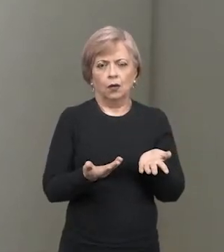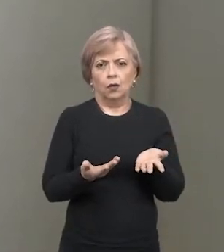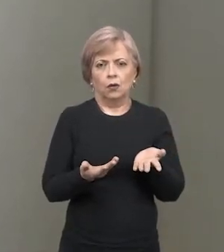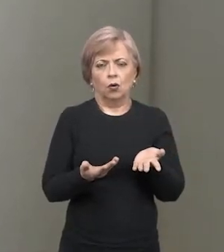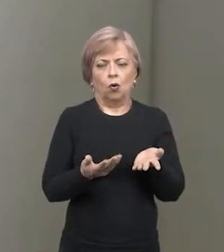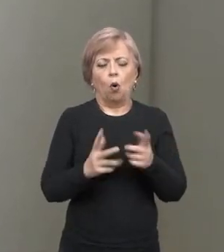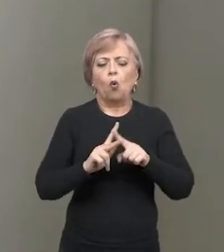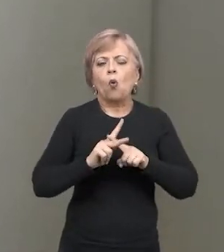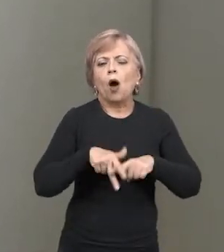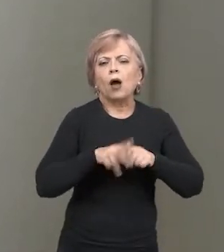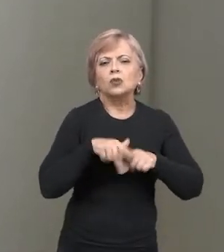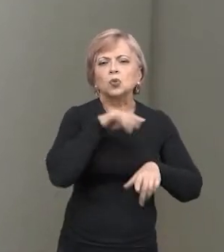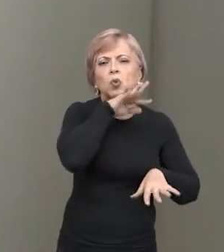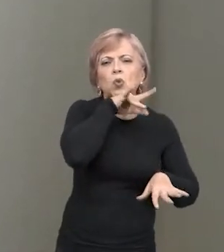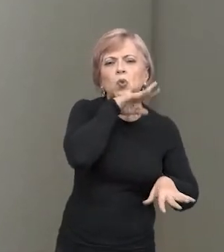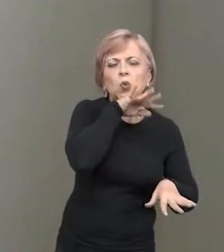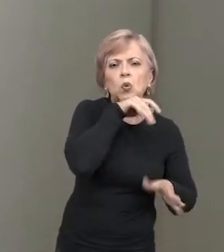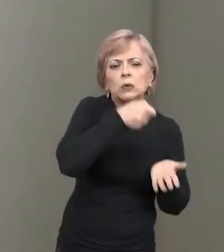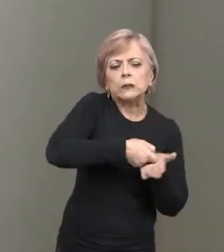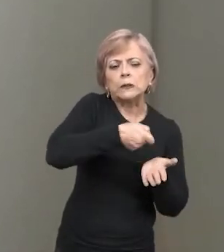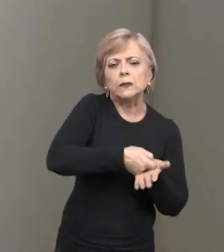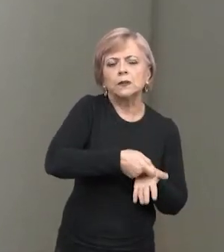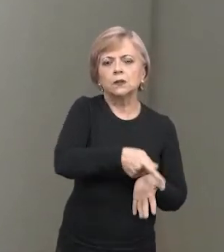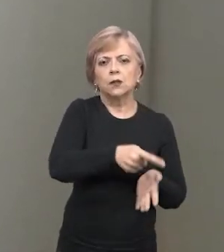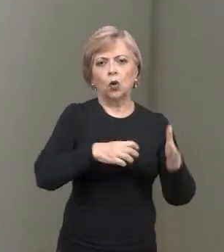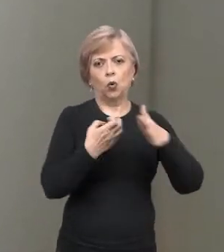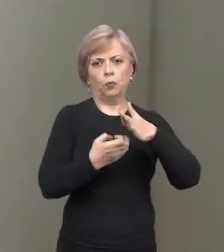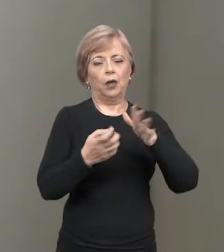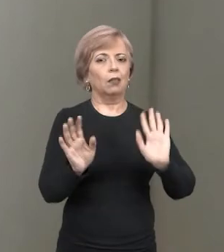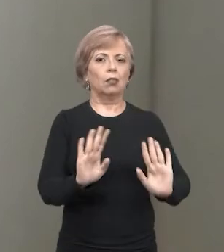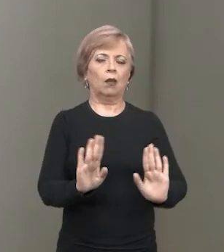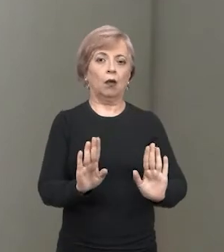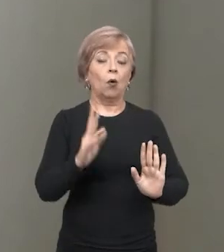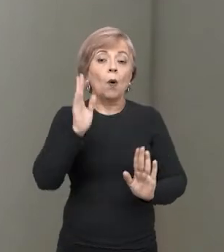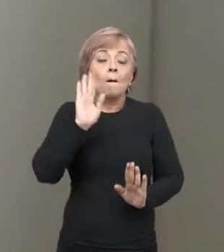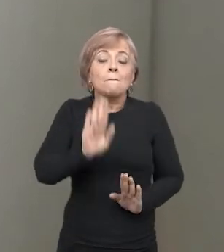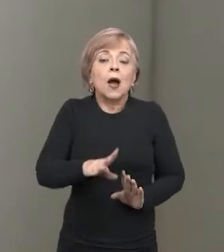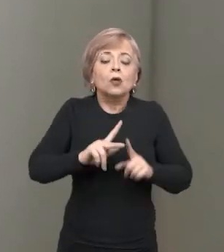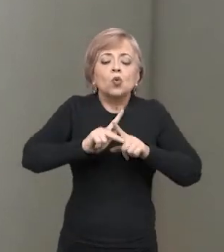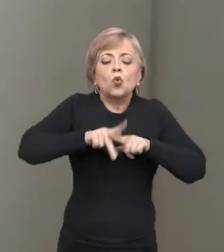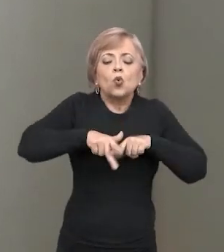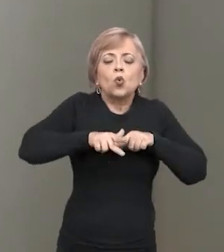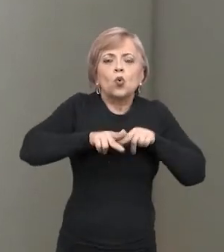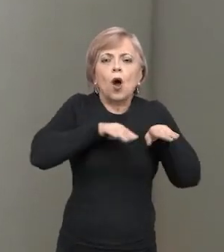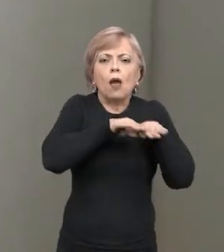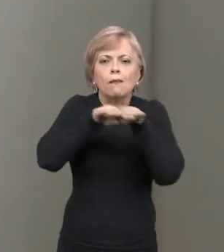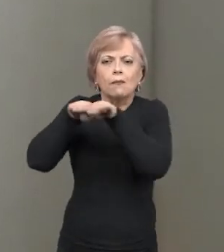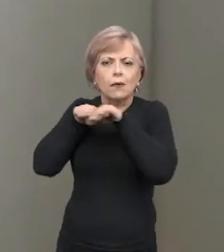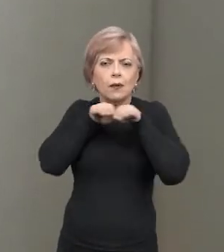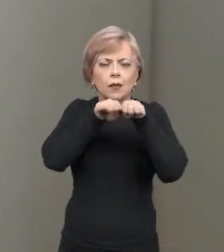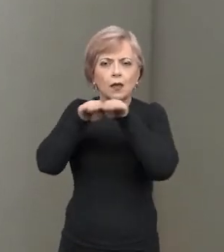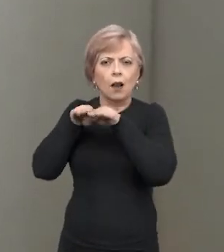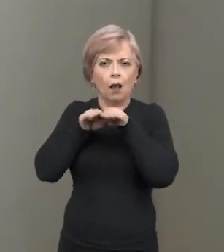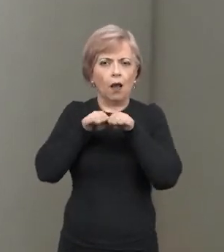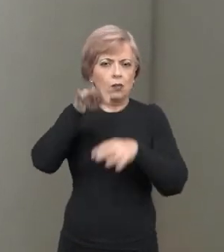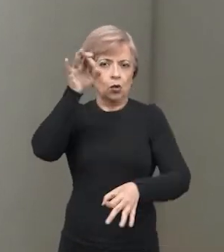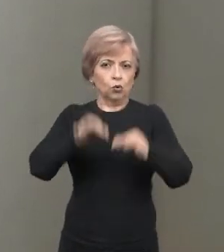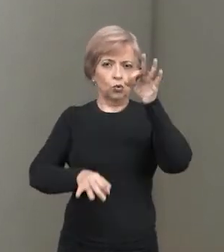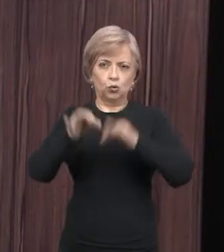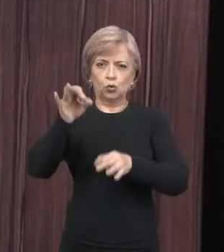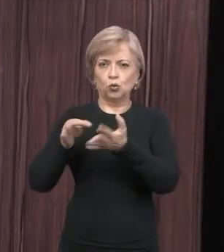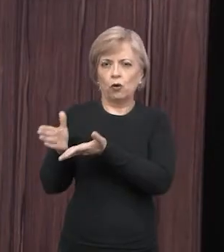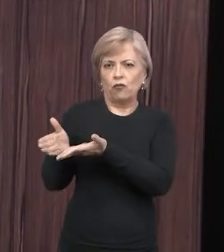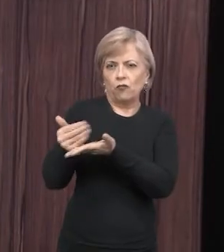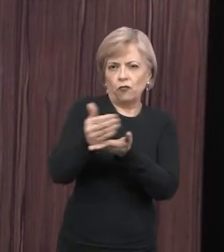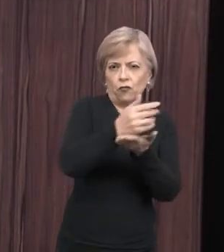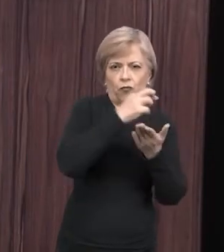um ajuste ruim, mas sim um ajuste equilibrado na política de fiscalização tributária, de forma que